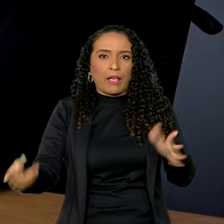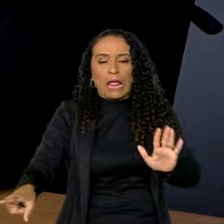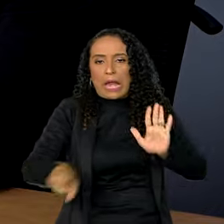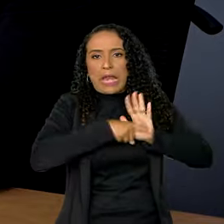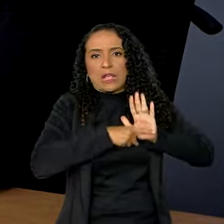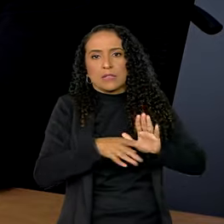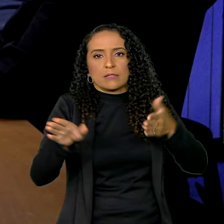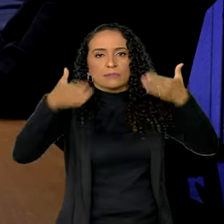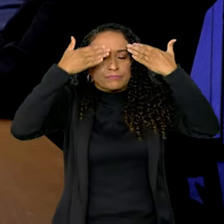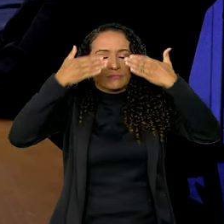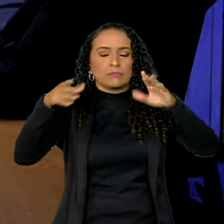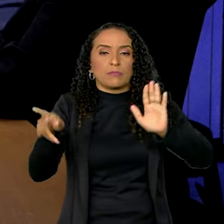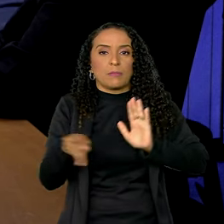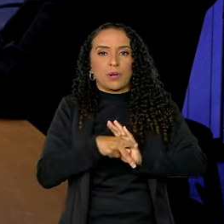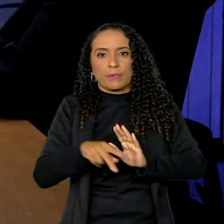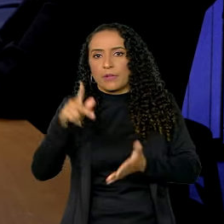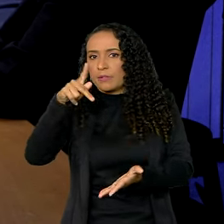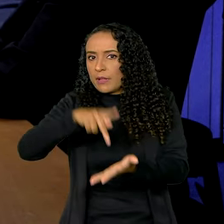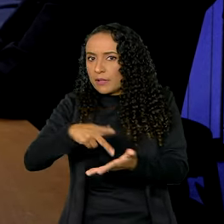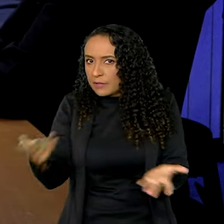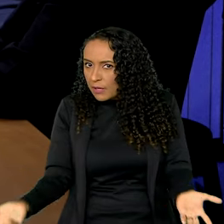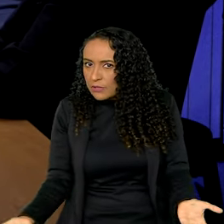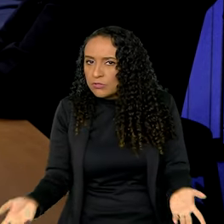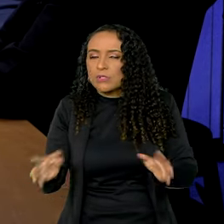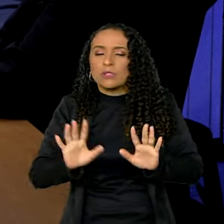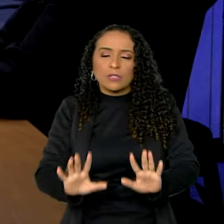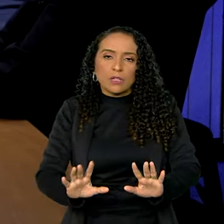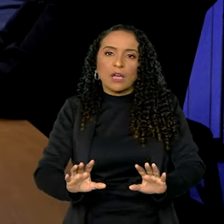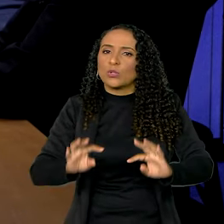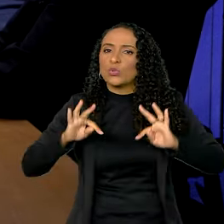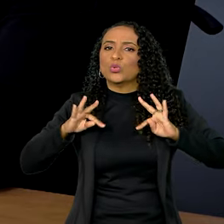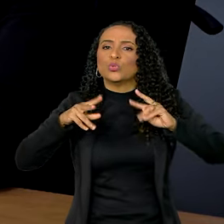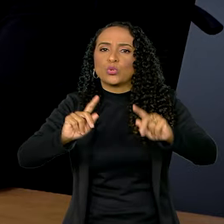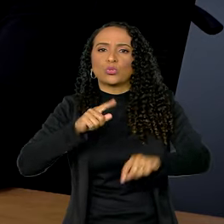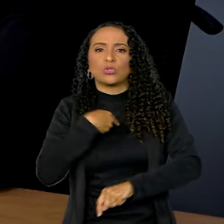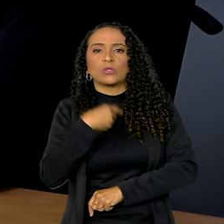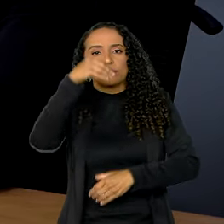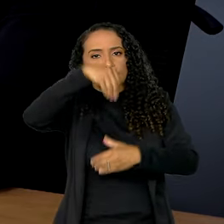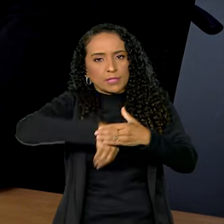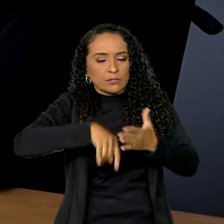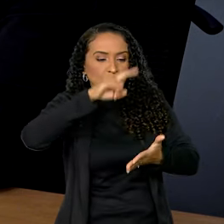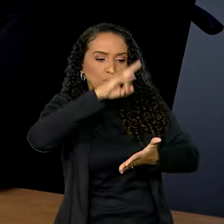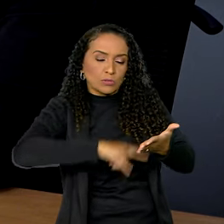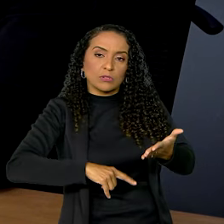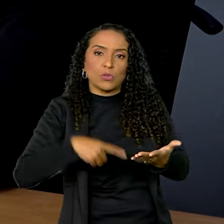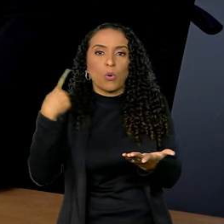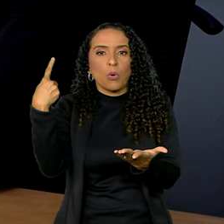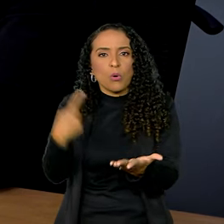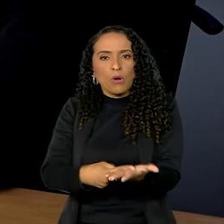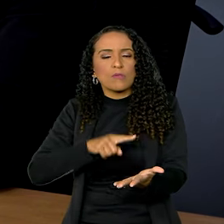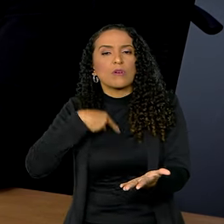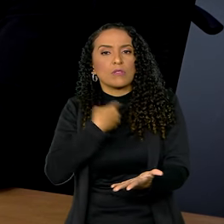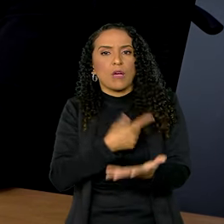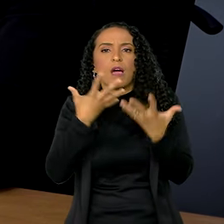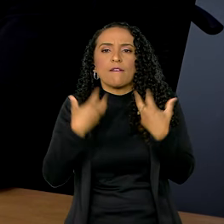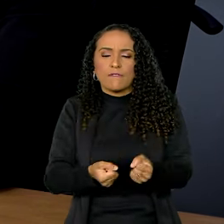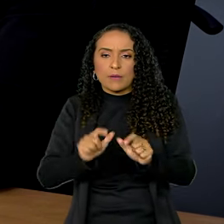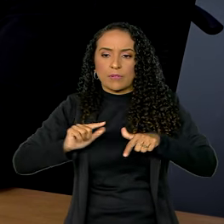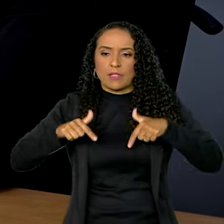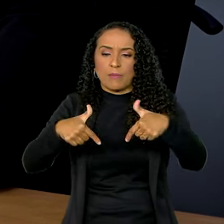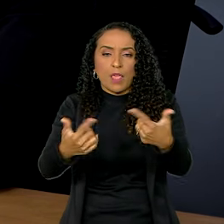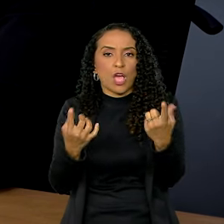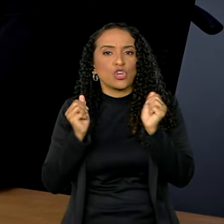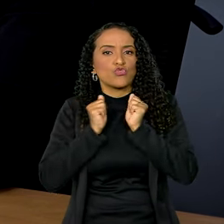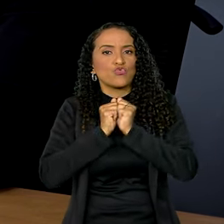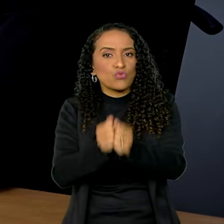da realidade difícil de entender então sobretudo isso nós temos nessa nossa declaração esse compromisso de que nós vamos trabalhar